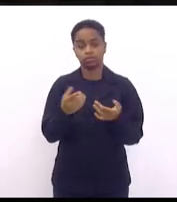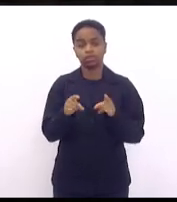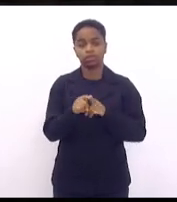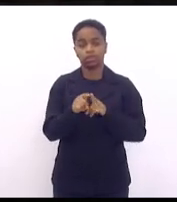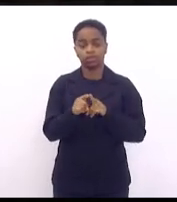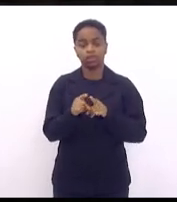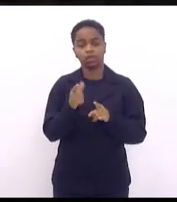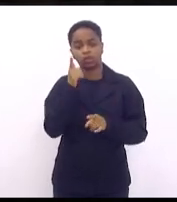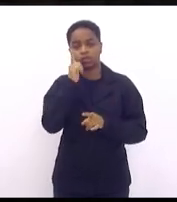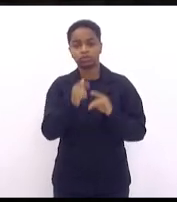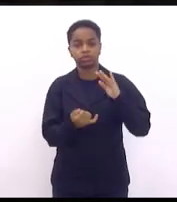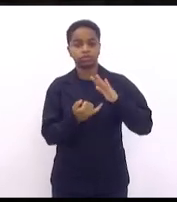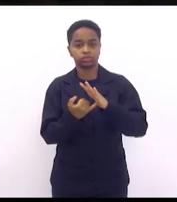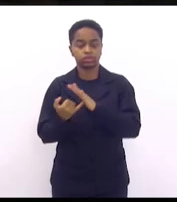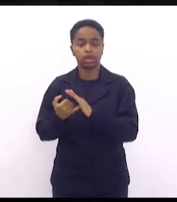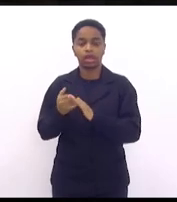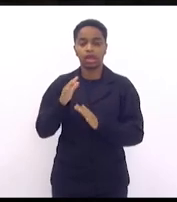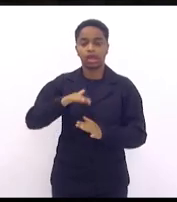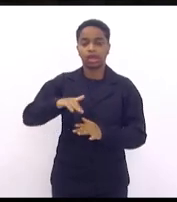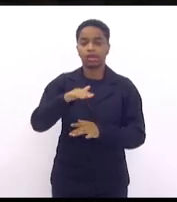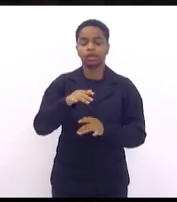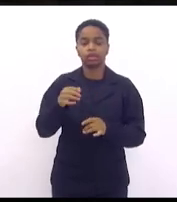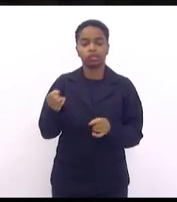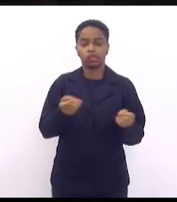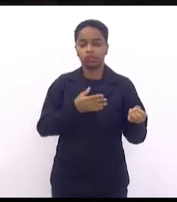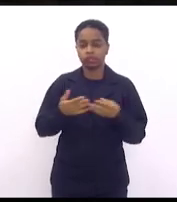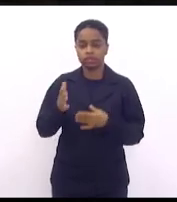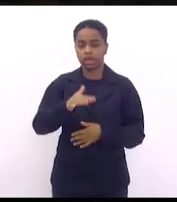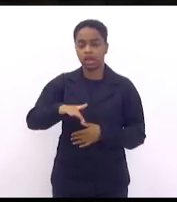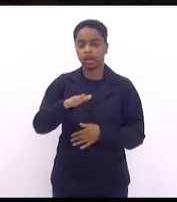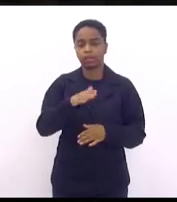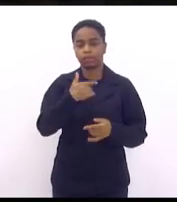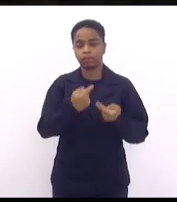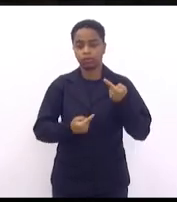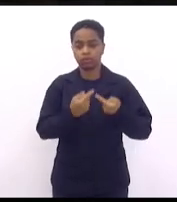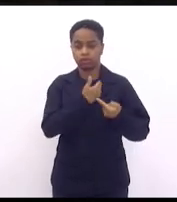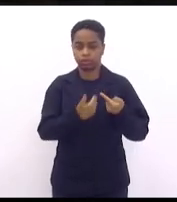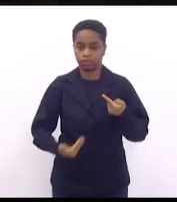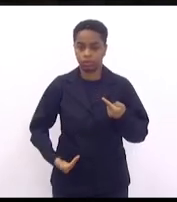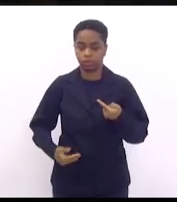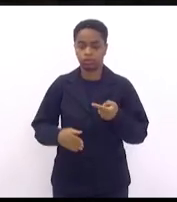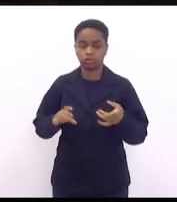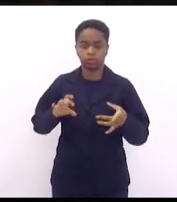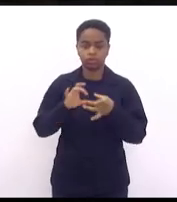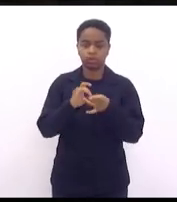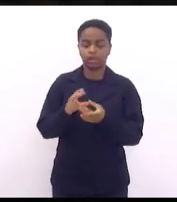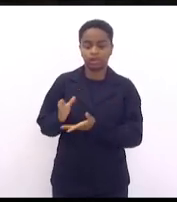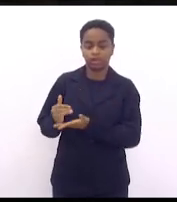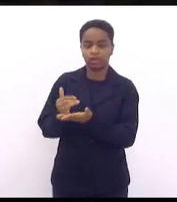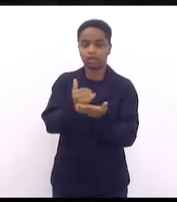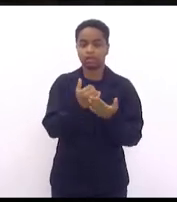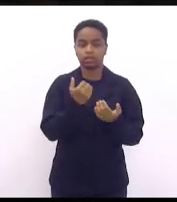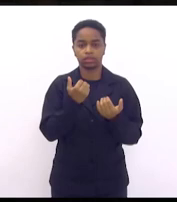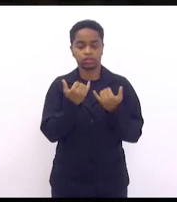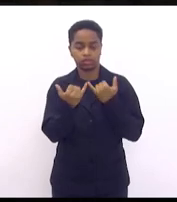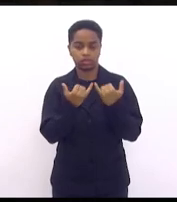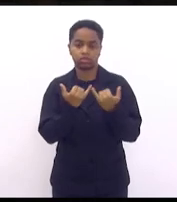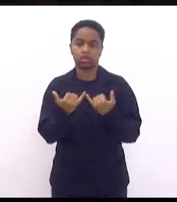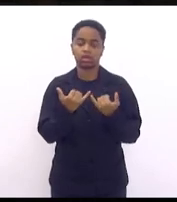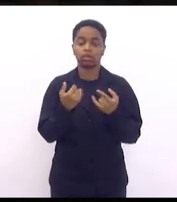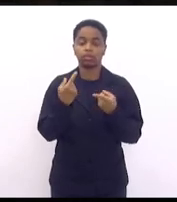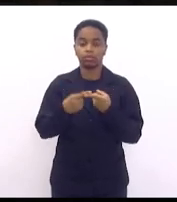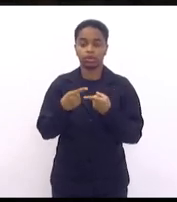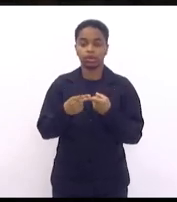Institucionalizando instrumentos de inovação na condução da política pública baseada em dados, em evidências, que é o que vem